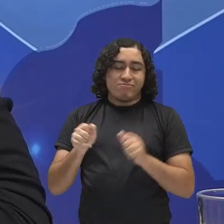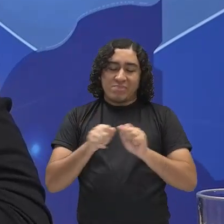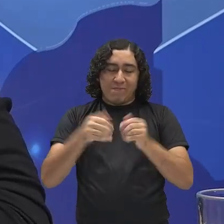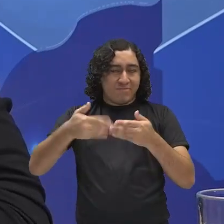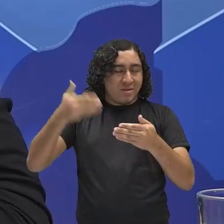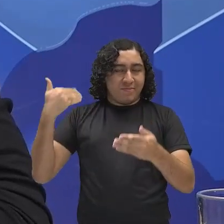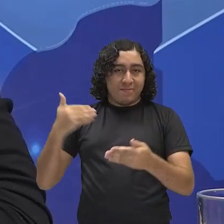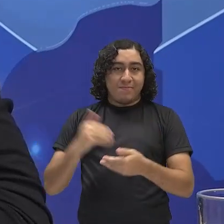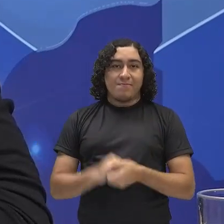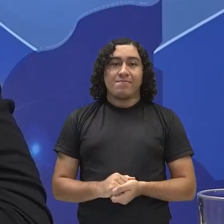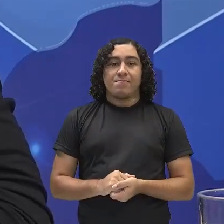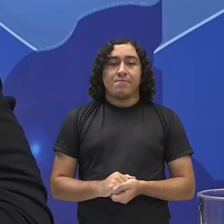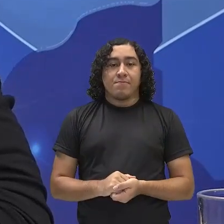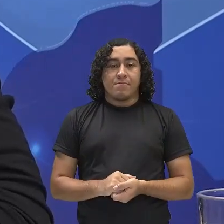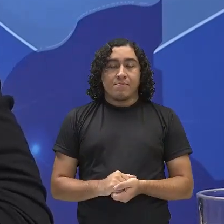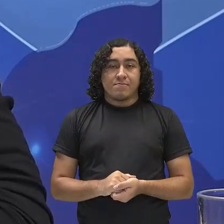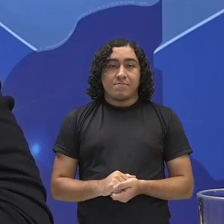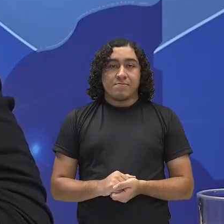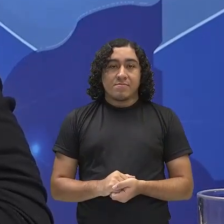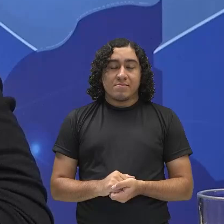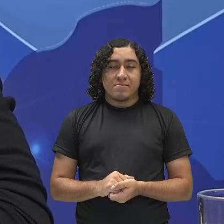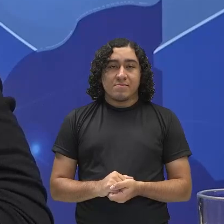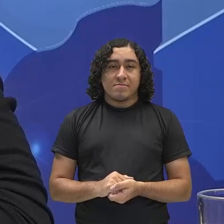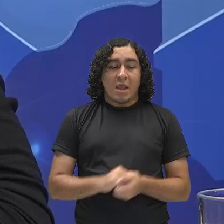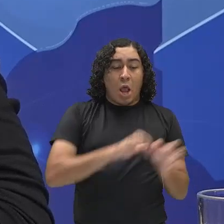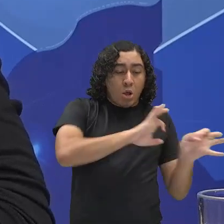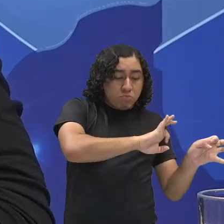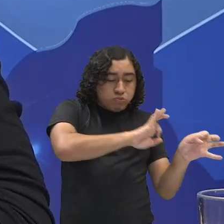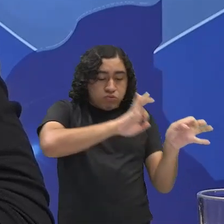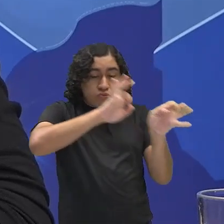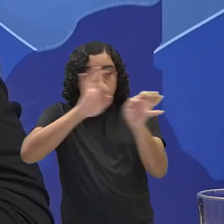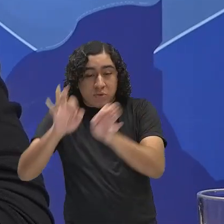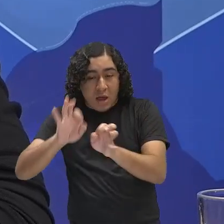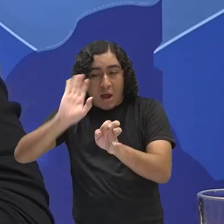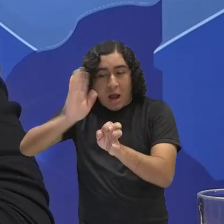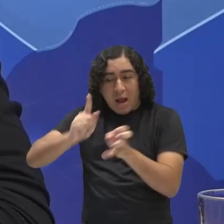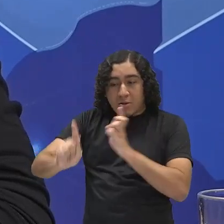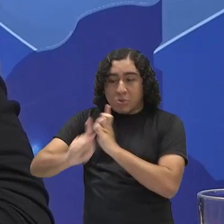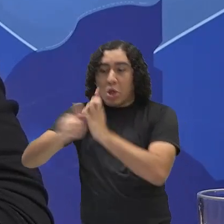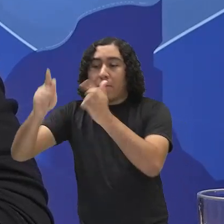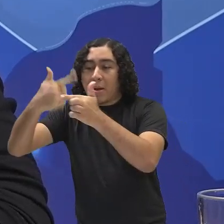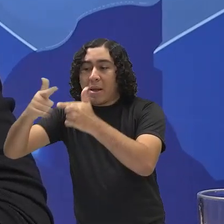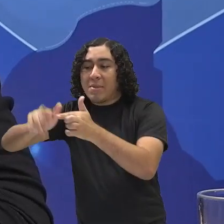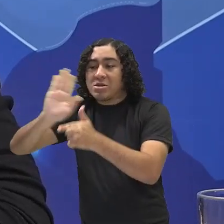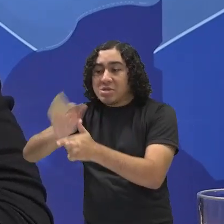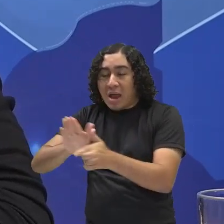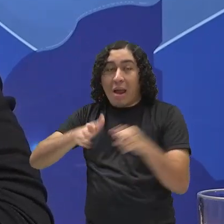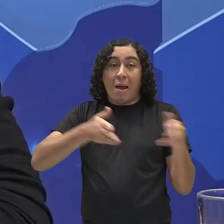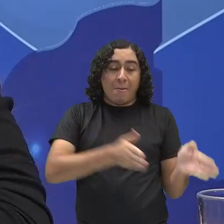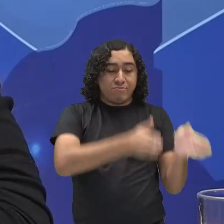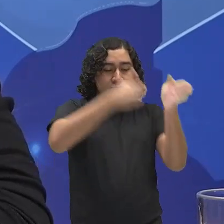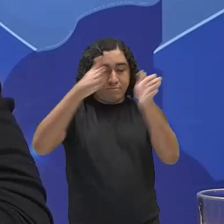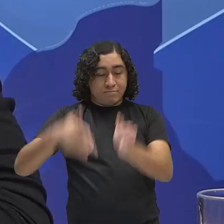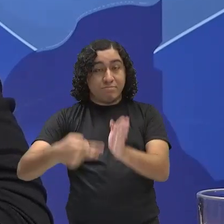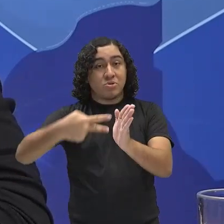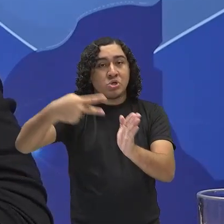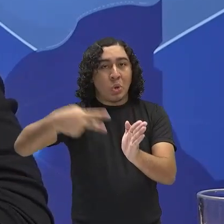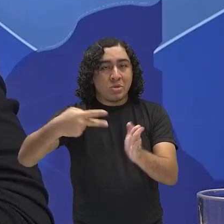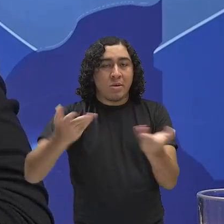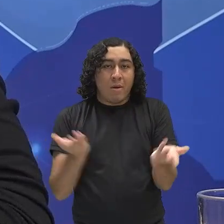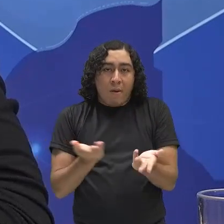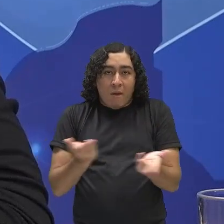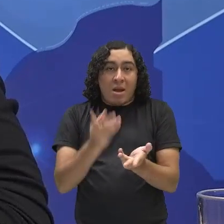Depois disso, quando a gente consegue diagnosticar o problema, a gente vai para a parte de tratar o problema, que é justamente aplicar ali a